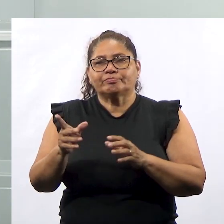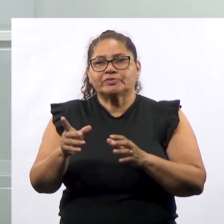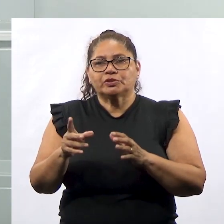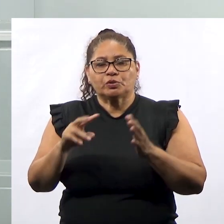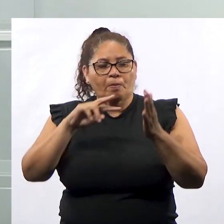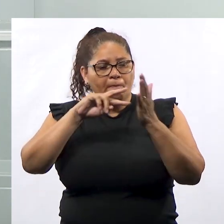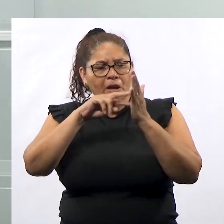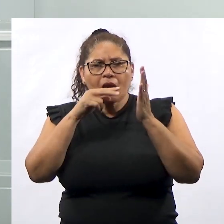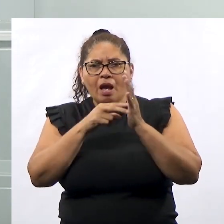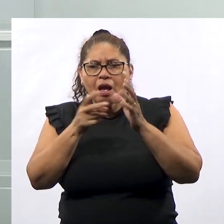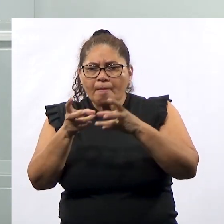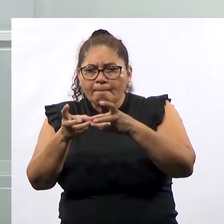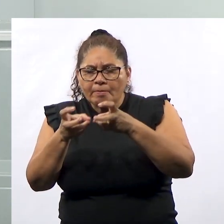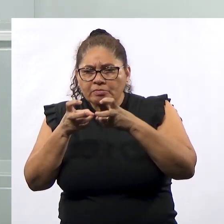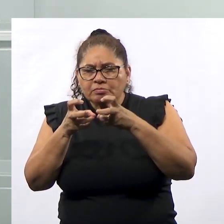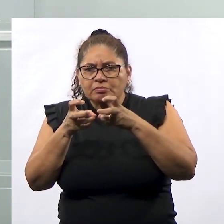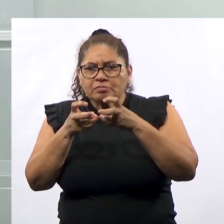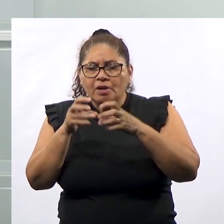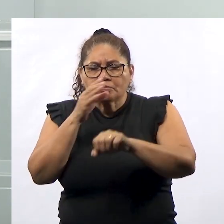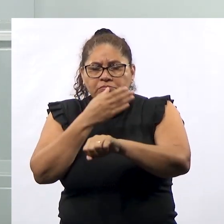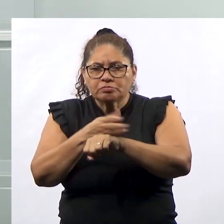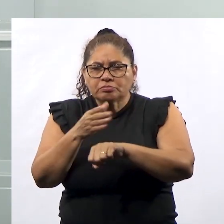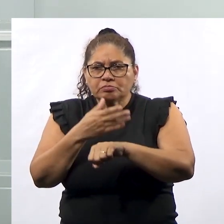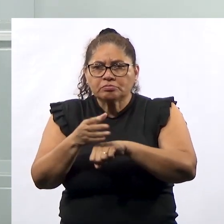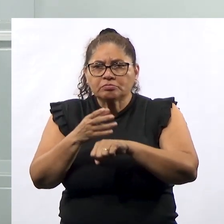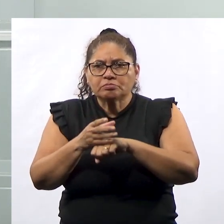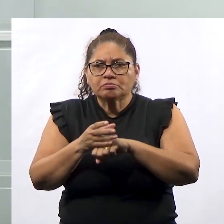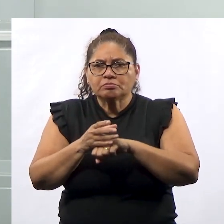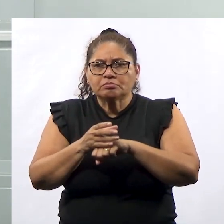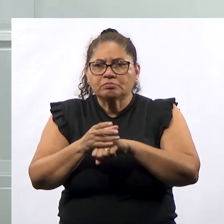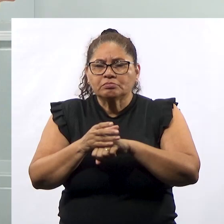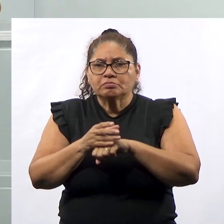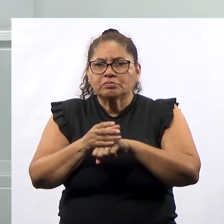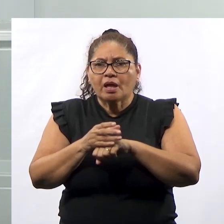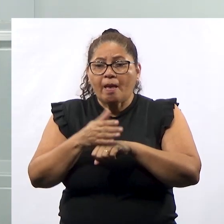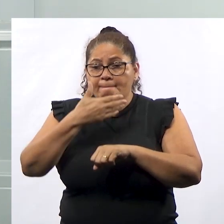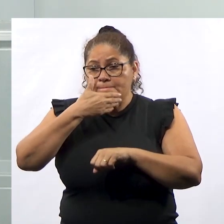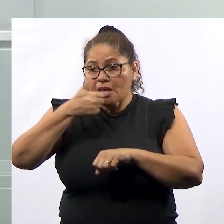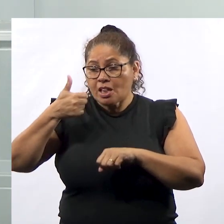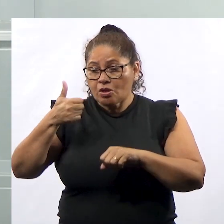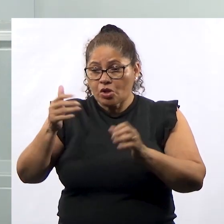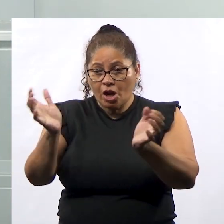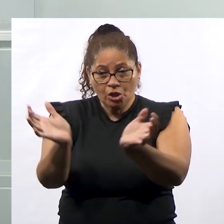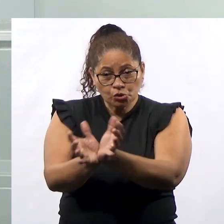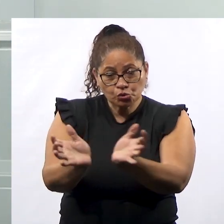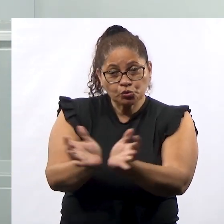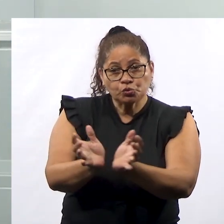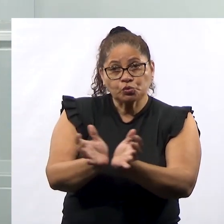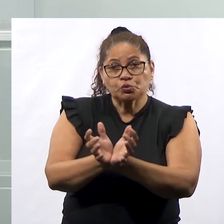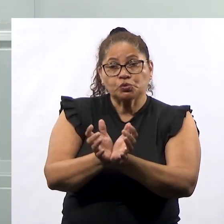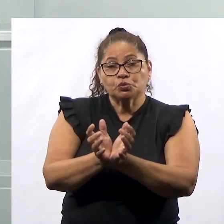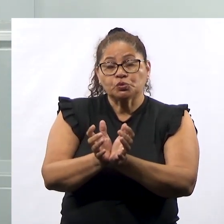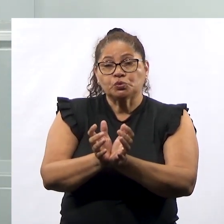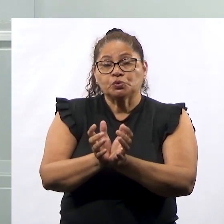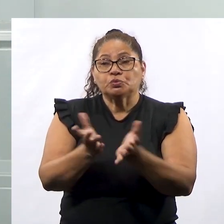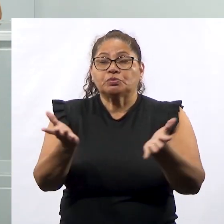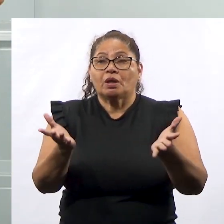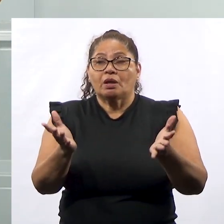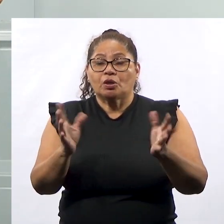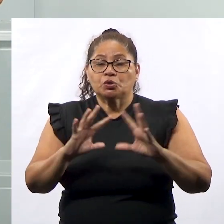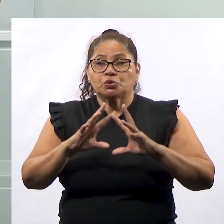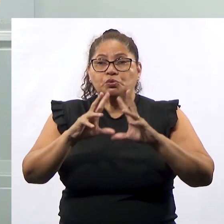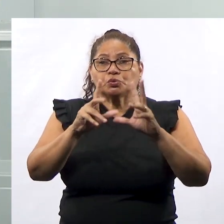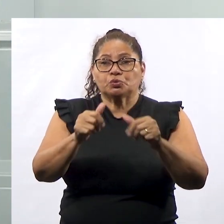identificação de como a minha prática pode homogeneizar aquela turma e tratá-los como se eles fossem